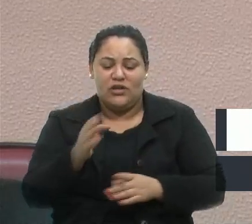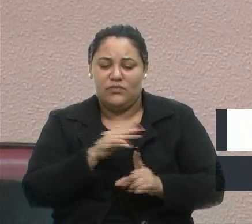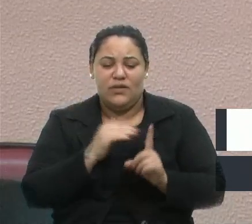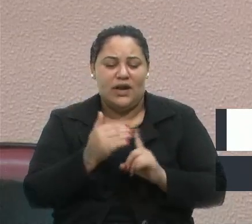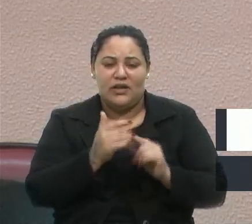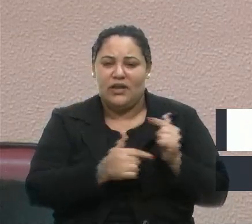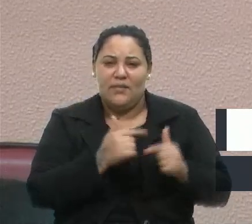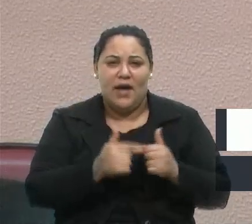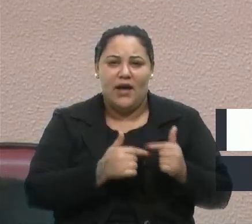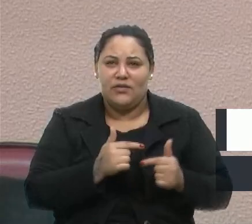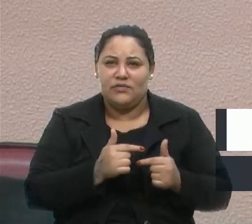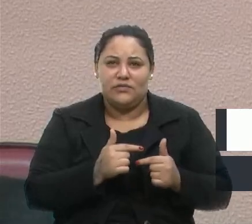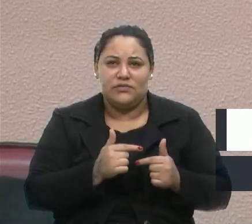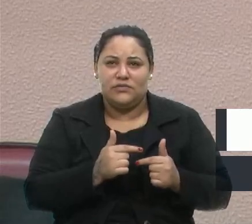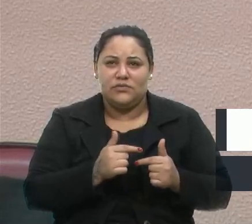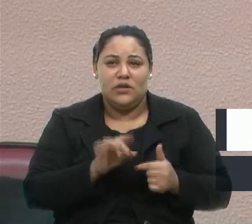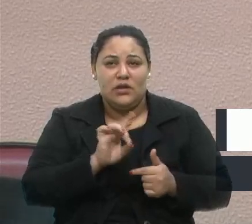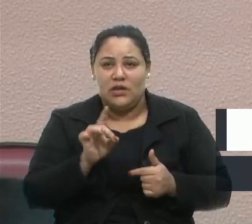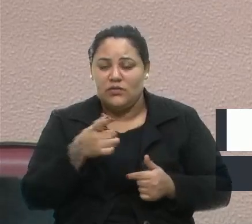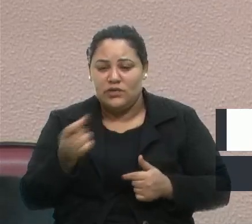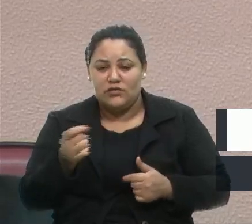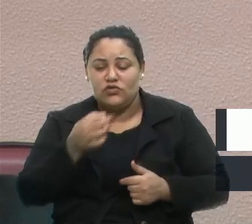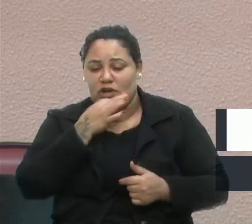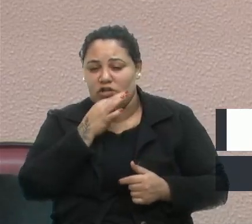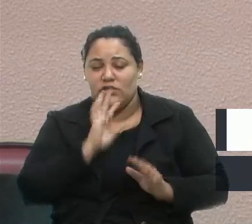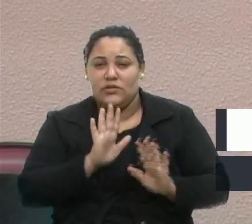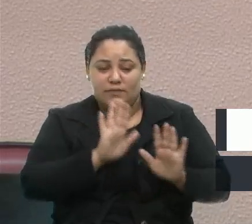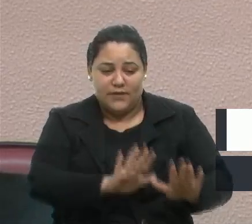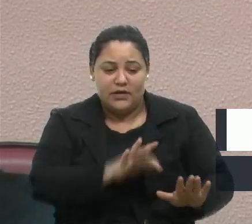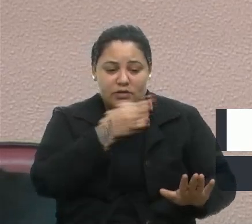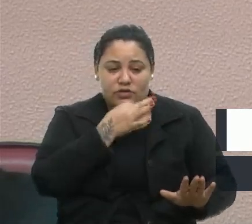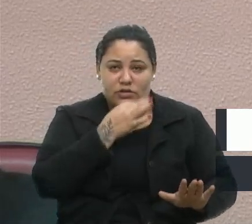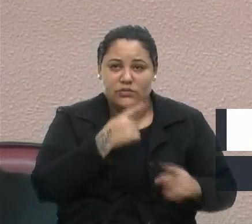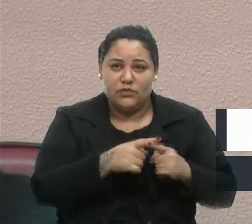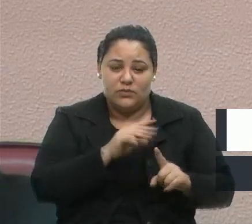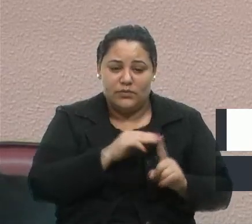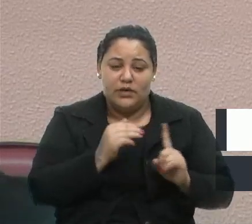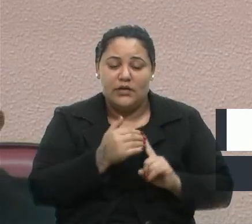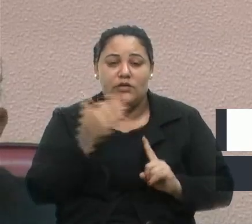como o senhor disse, não estão saindo de Caxias, estão em Caxias. Porque o mercado de trabalho